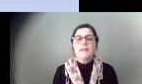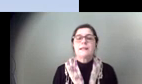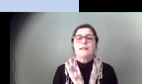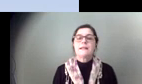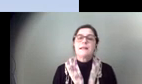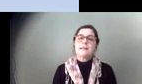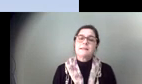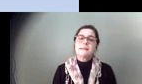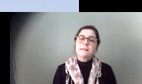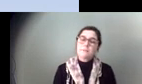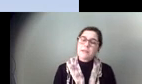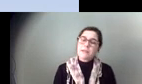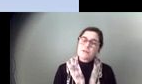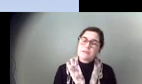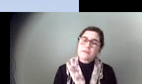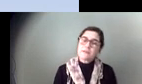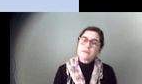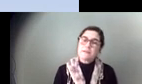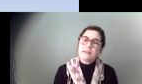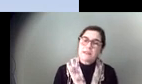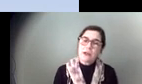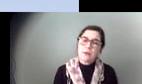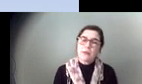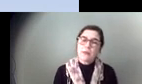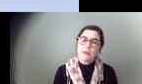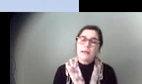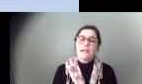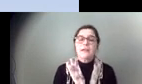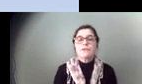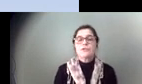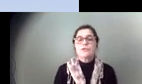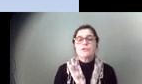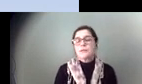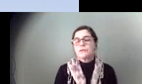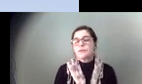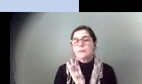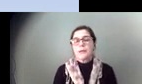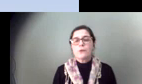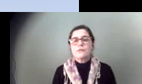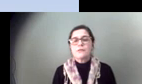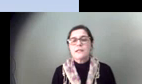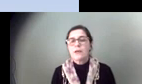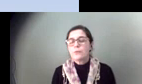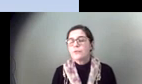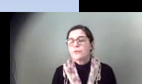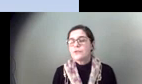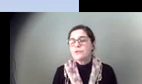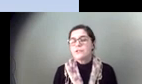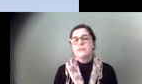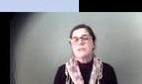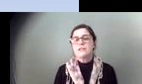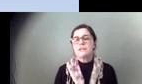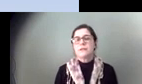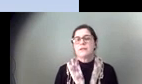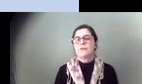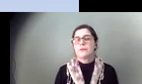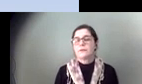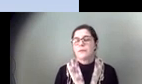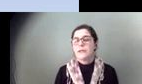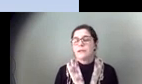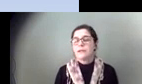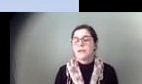claro, que essa observação em sala de aula, ela vem justamente o quê? Para auxiliar o professor nesse